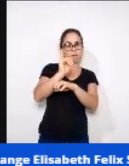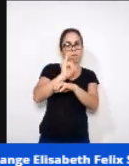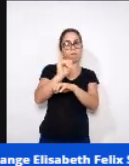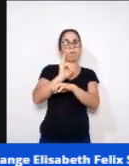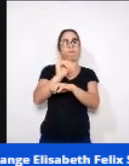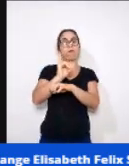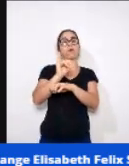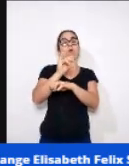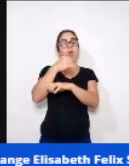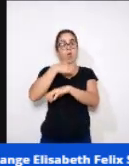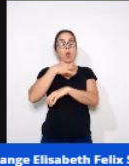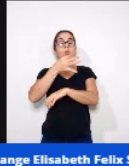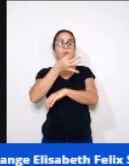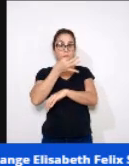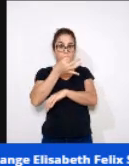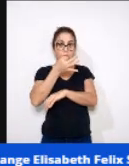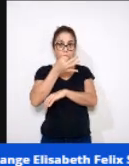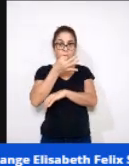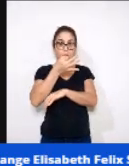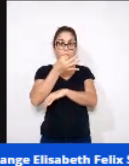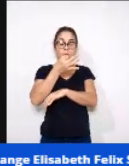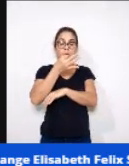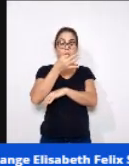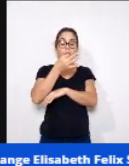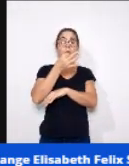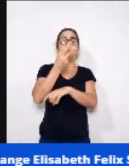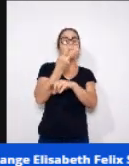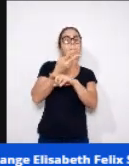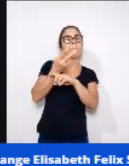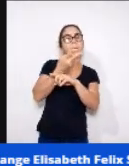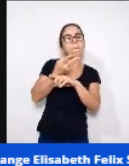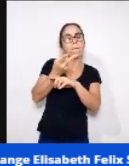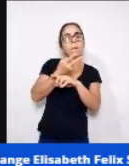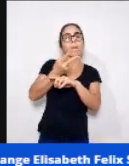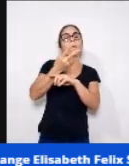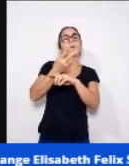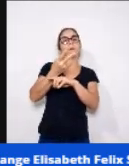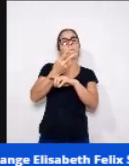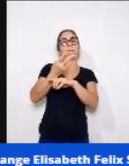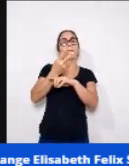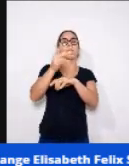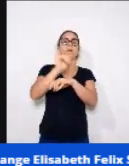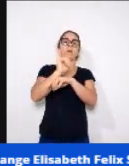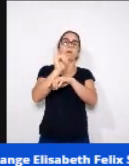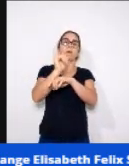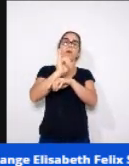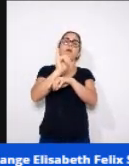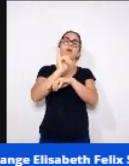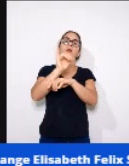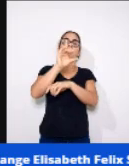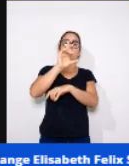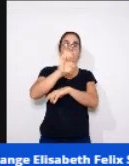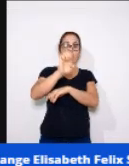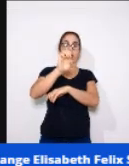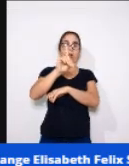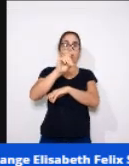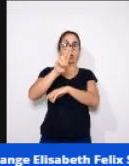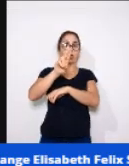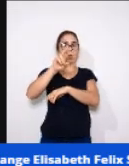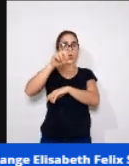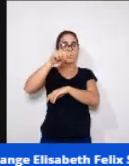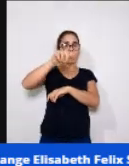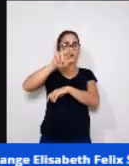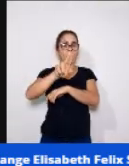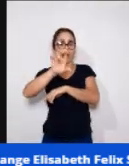que busque essa plataforma, YouTube Edu, que daí vocês vão ter uma segurança de alguns vídeos. Isso